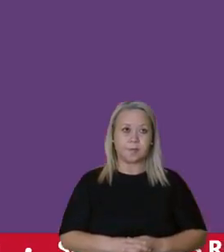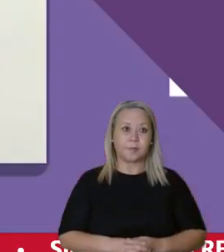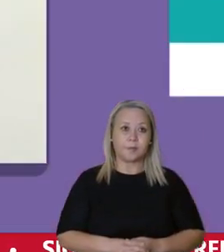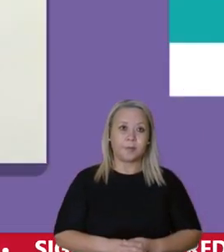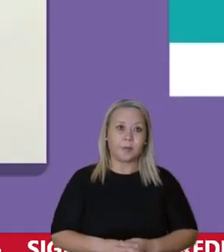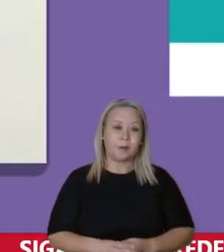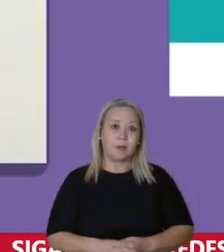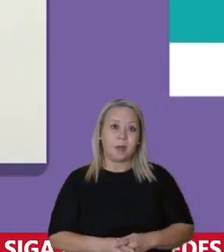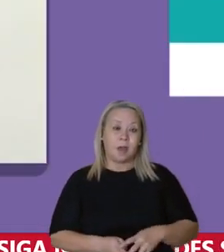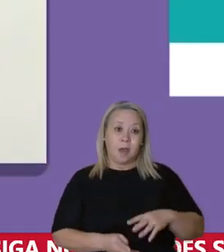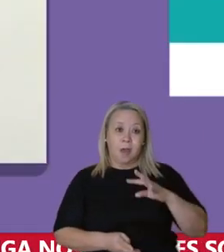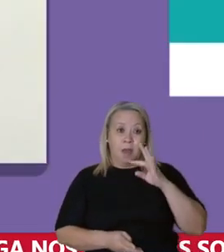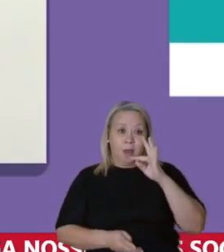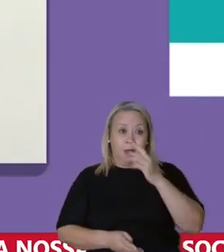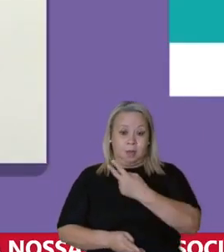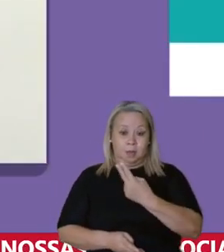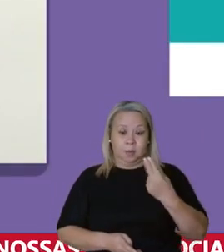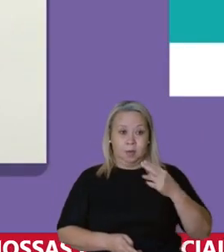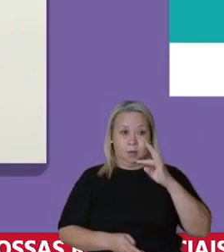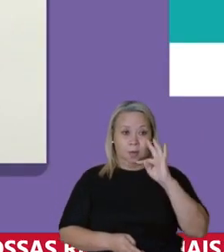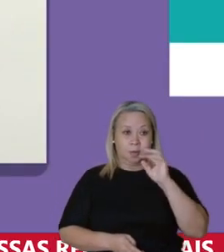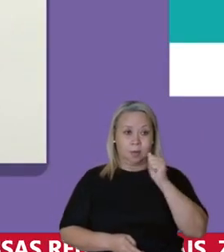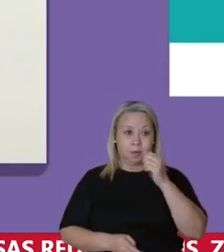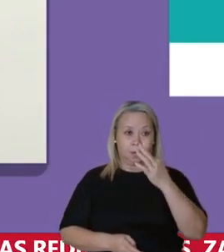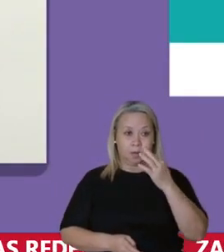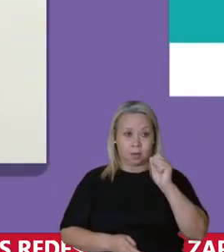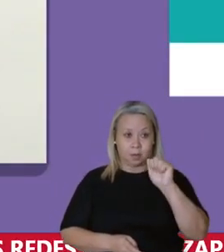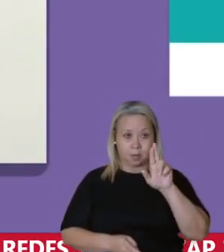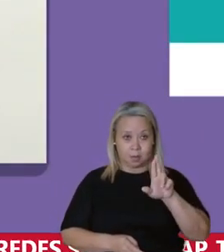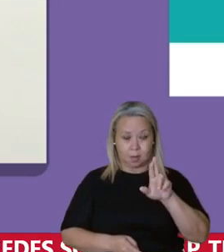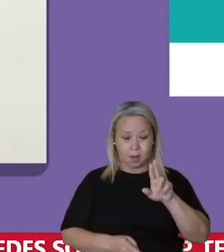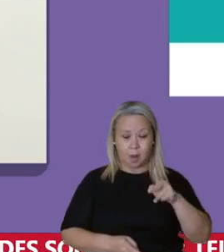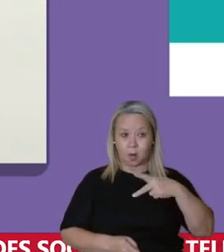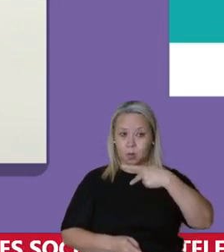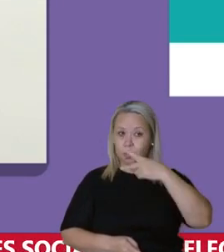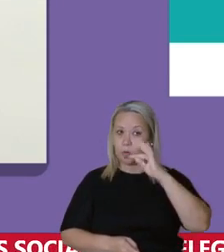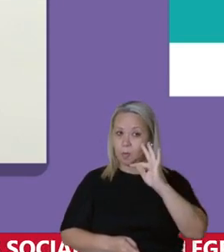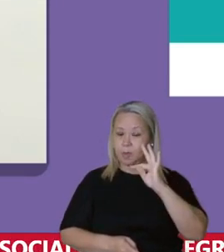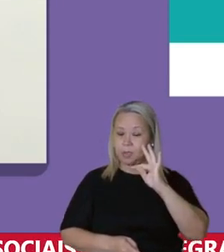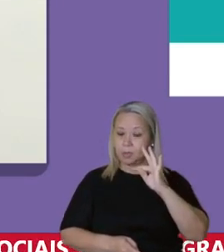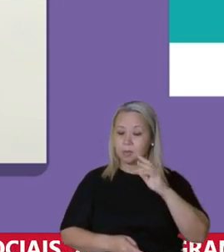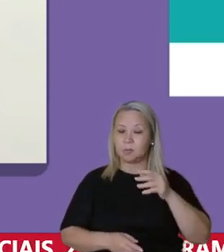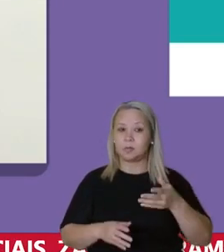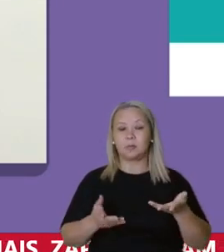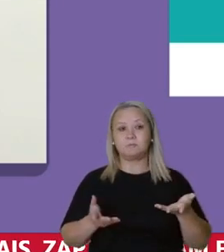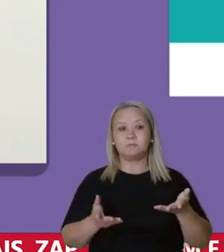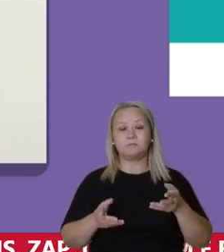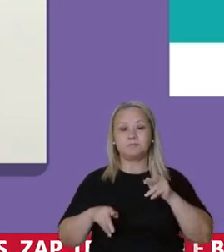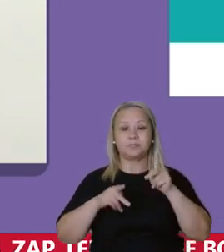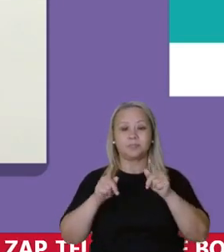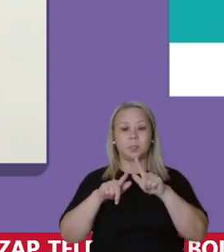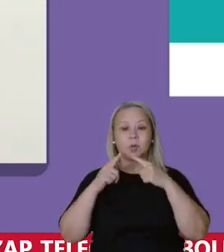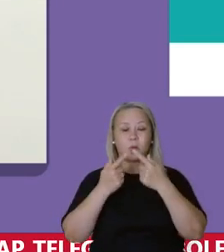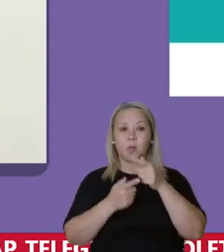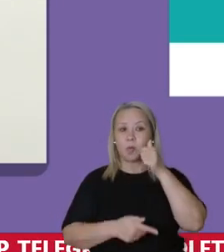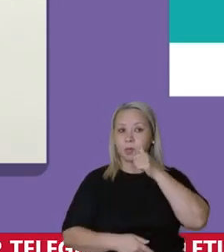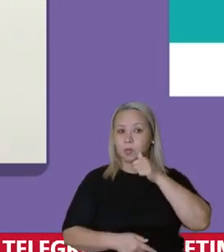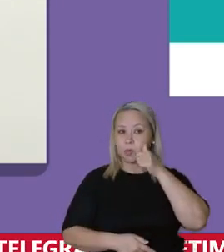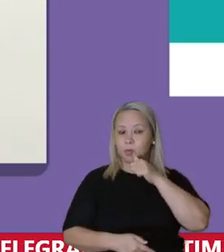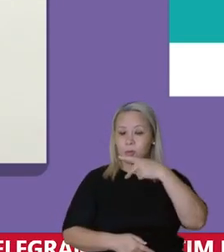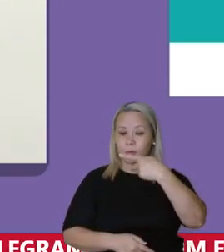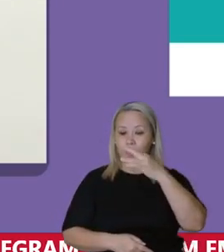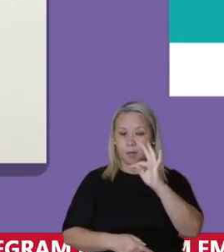Eu sou Tatal Godinho, eu sou petista, militante do movimento de mulheres e sempre atuei